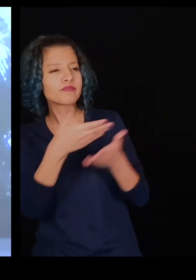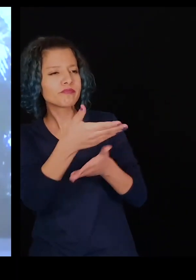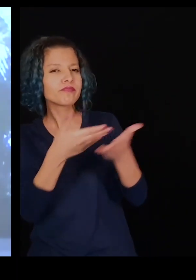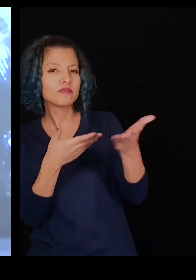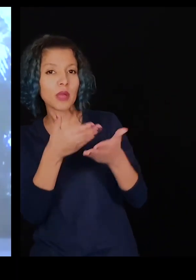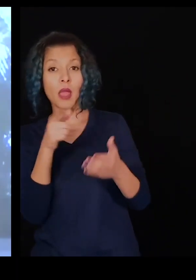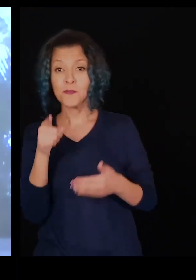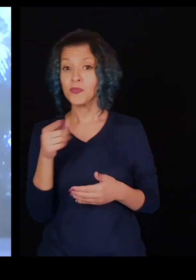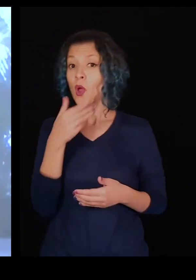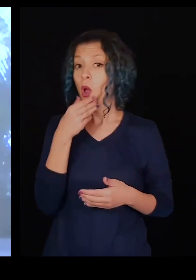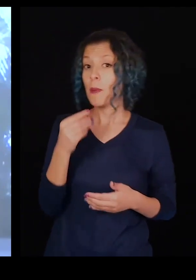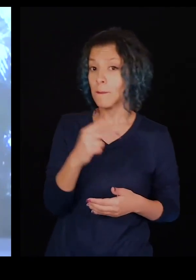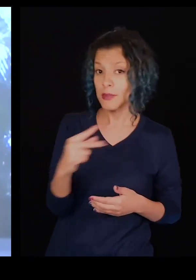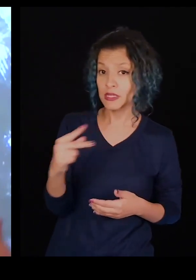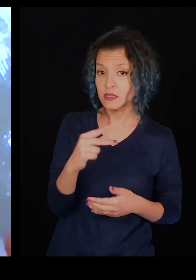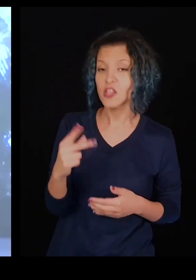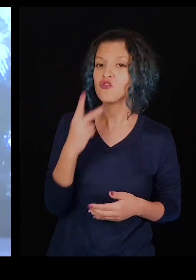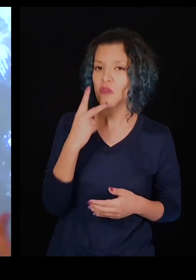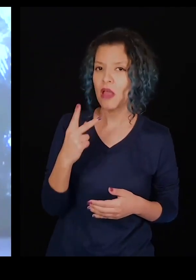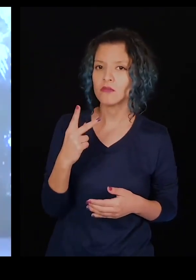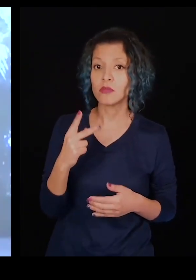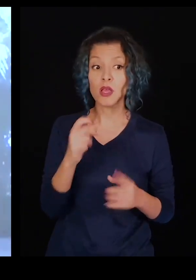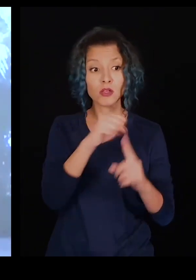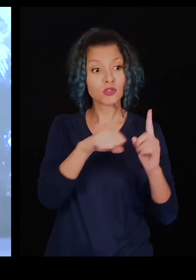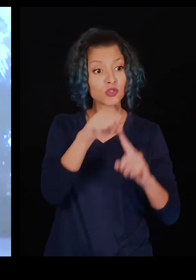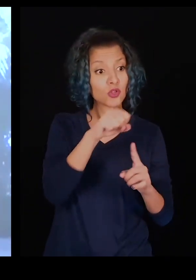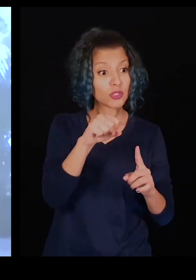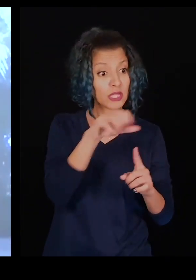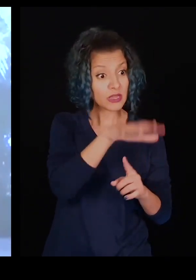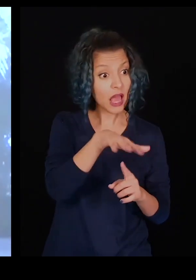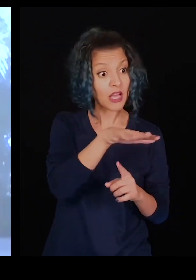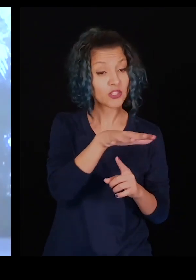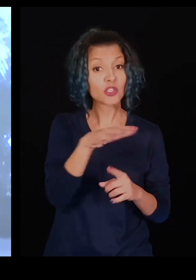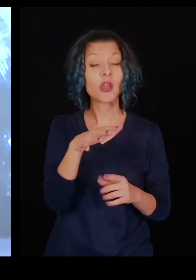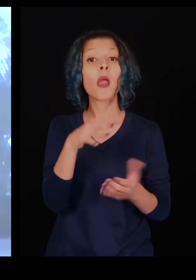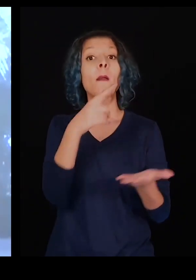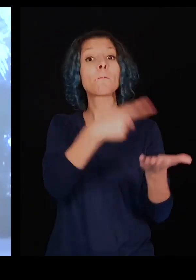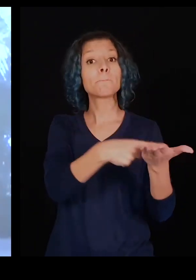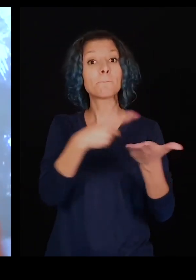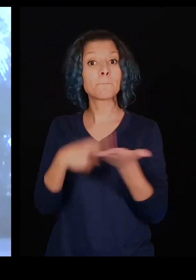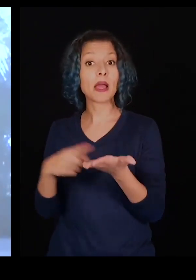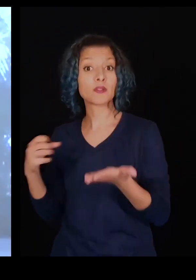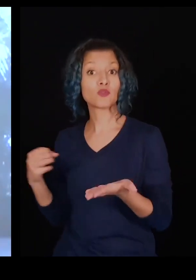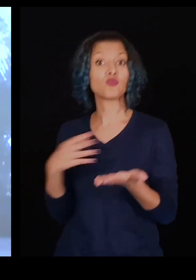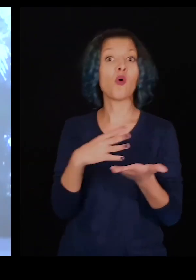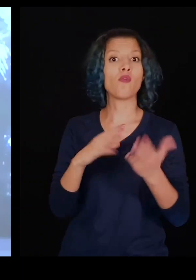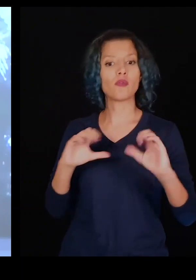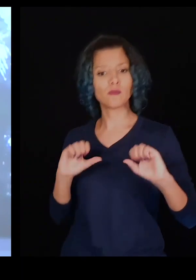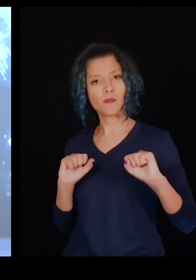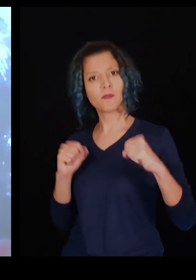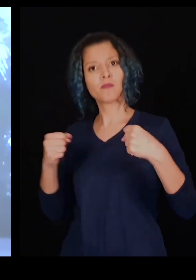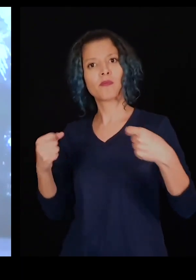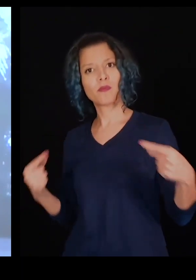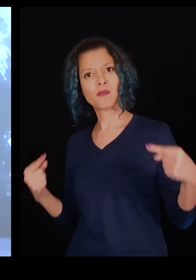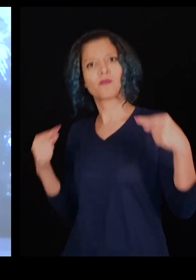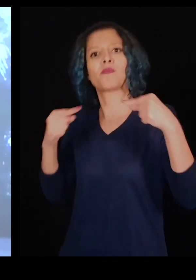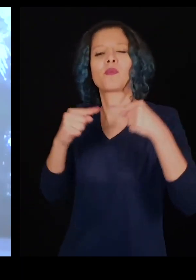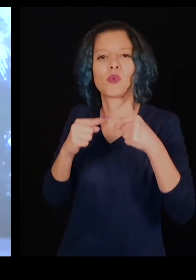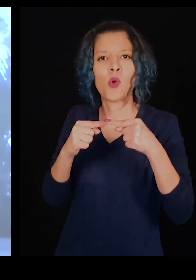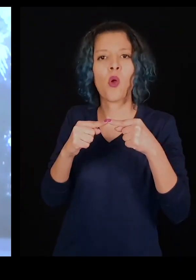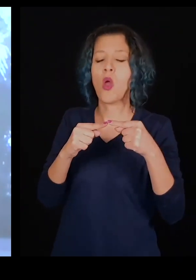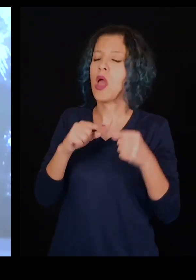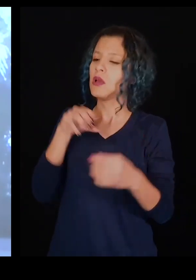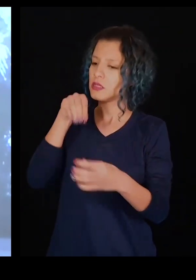fala de um novo pacto com a sociedade que a gente tem que buscar esboçar e construir a cada dia, a cada momento, dentro e